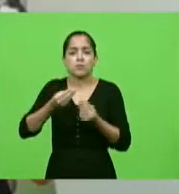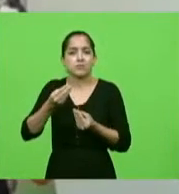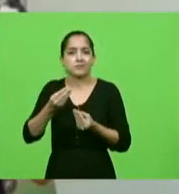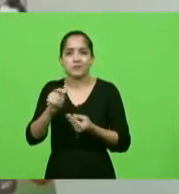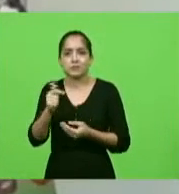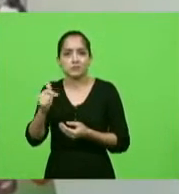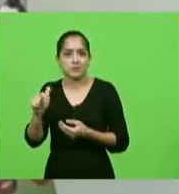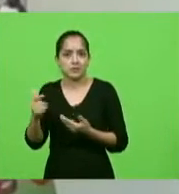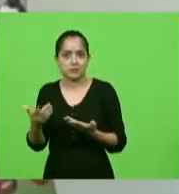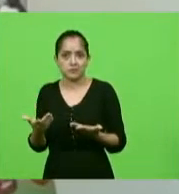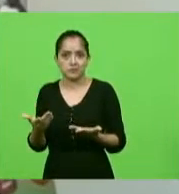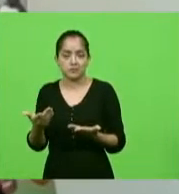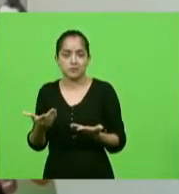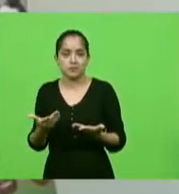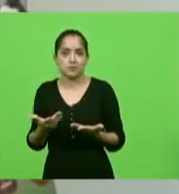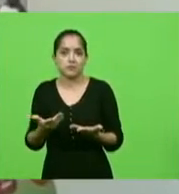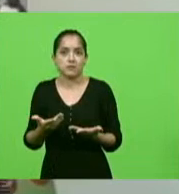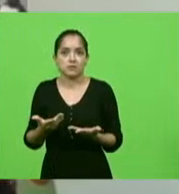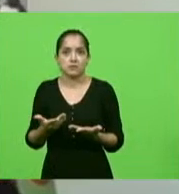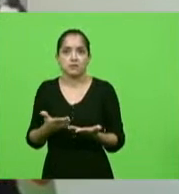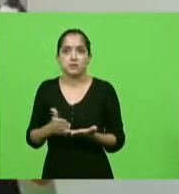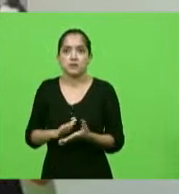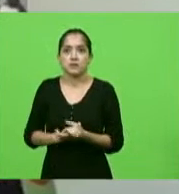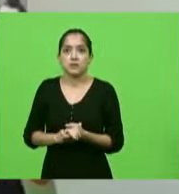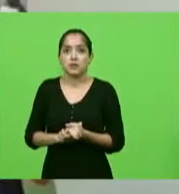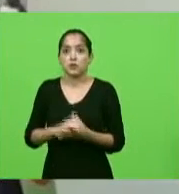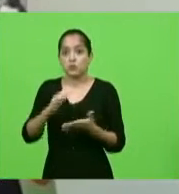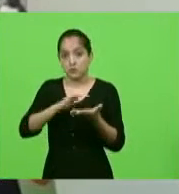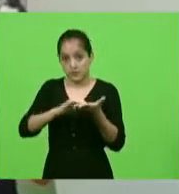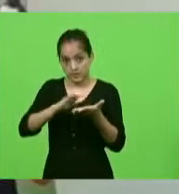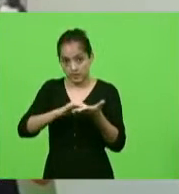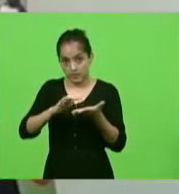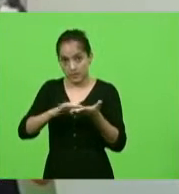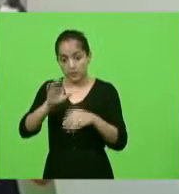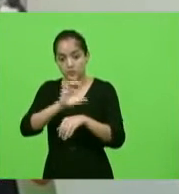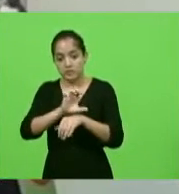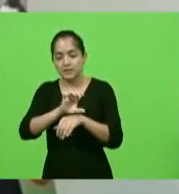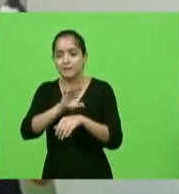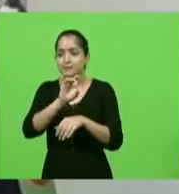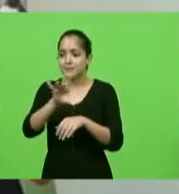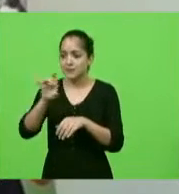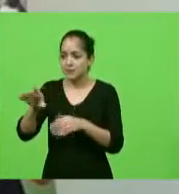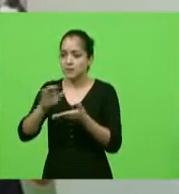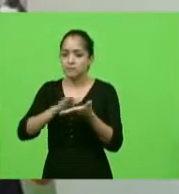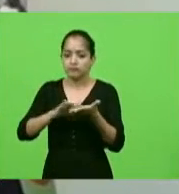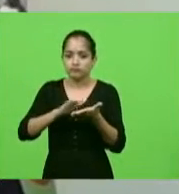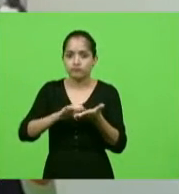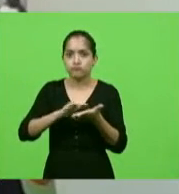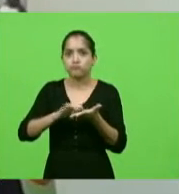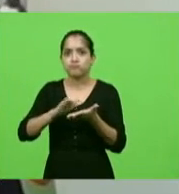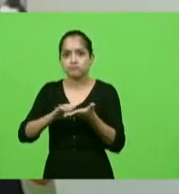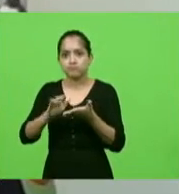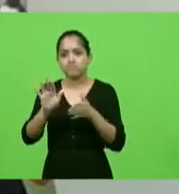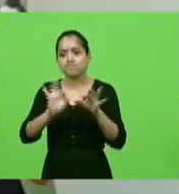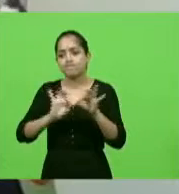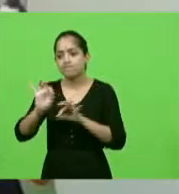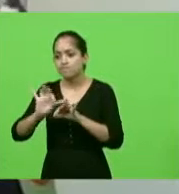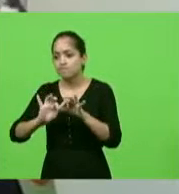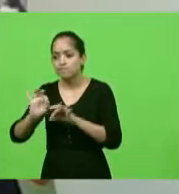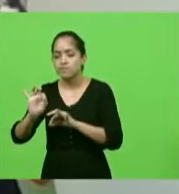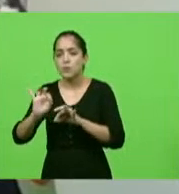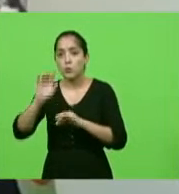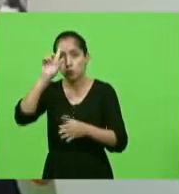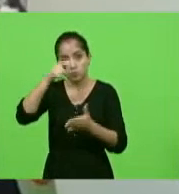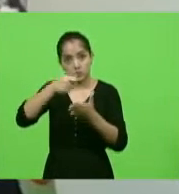internos. O secretário de Estado de cada secretaria são o ordenador destas pastas. Quando se